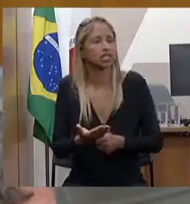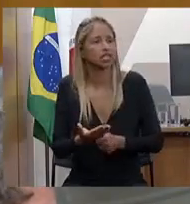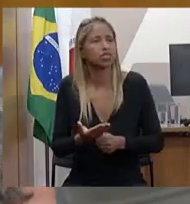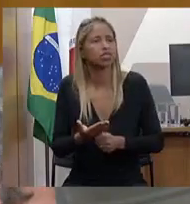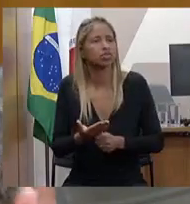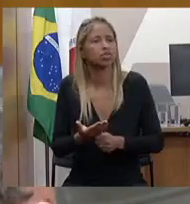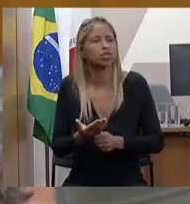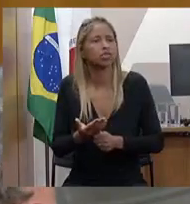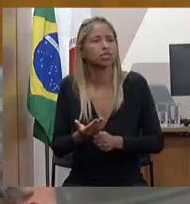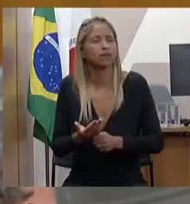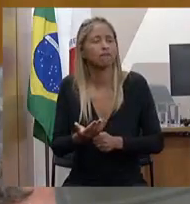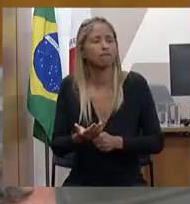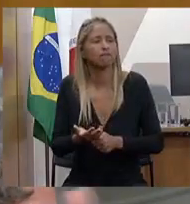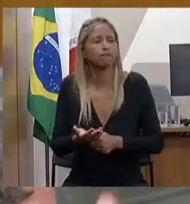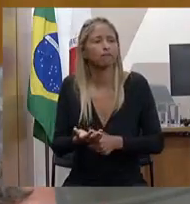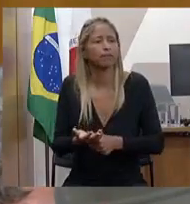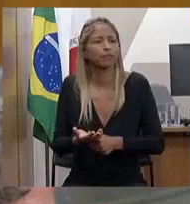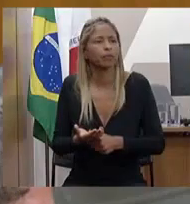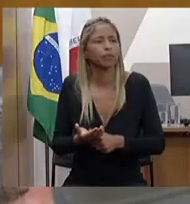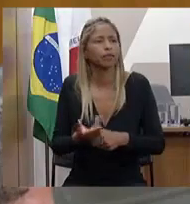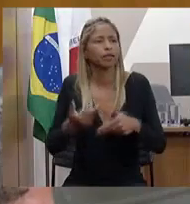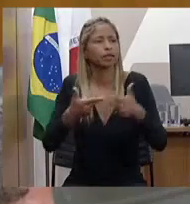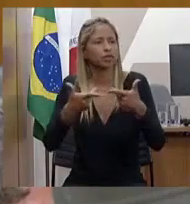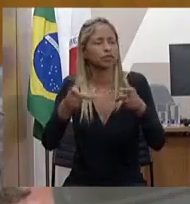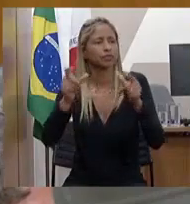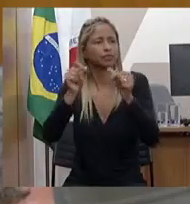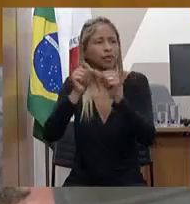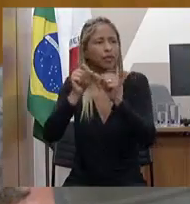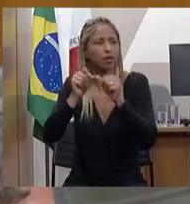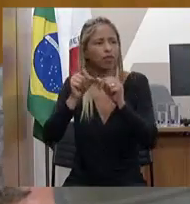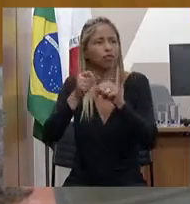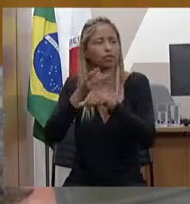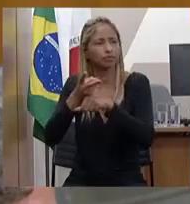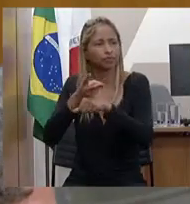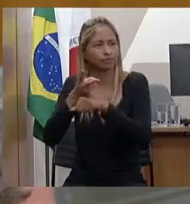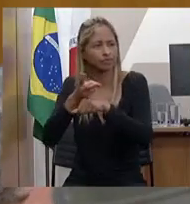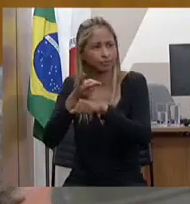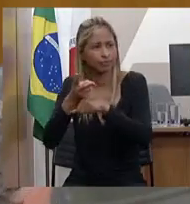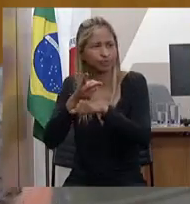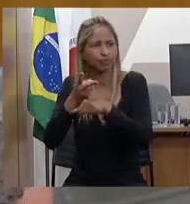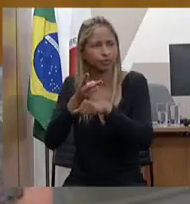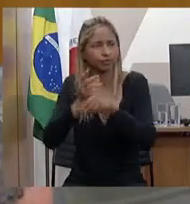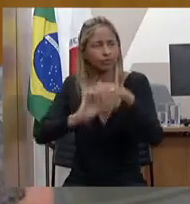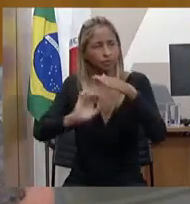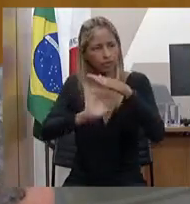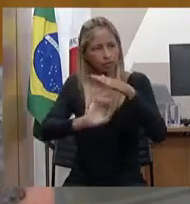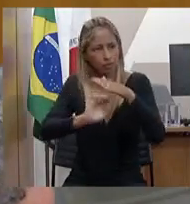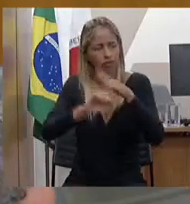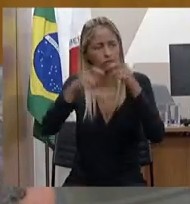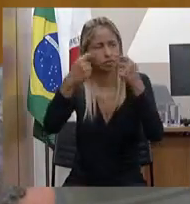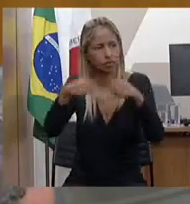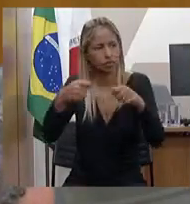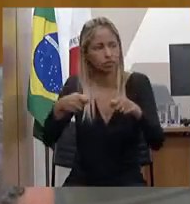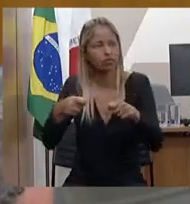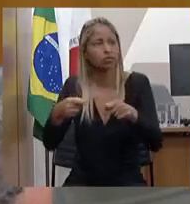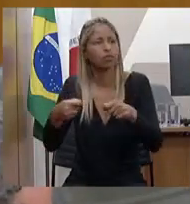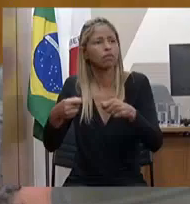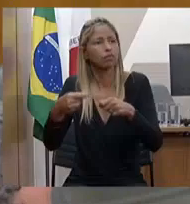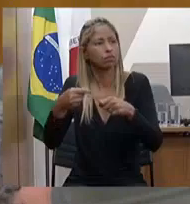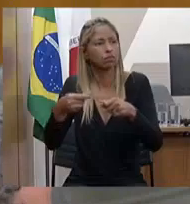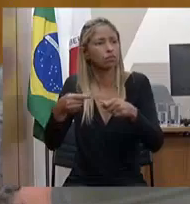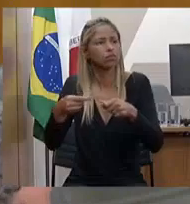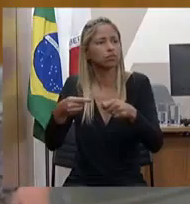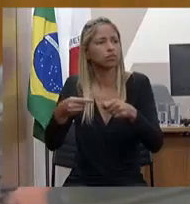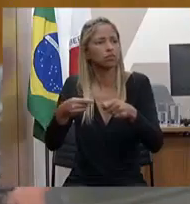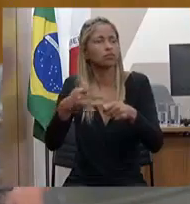essas ponderações que são feitas na busca de estabelecer a empresa é preciso colocar algo em relação